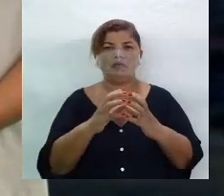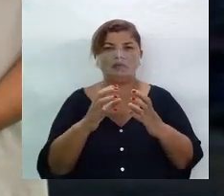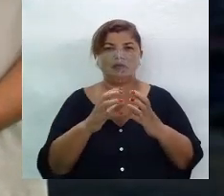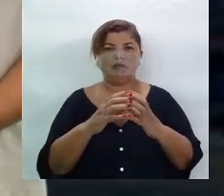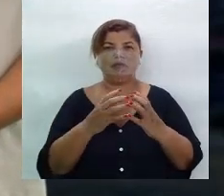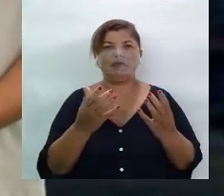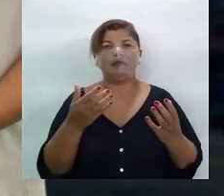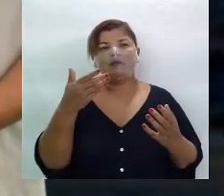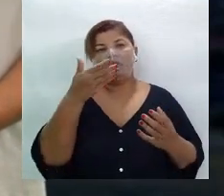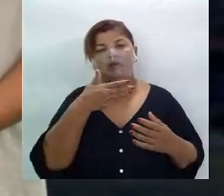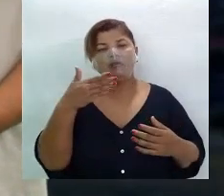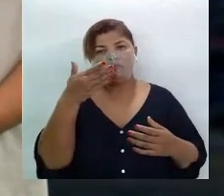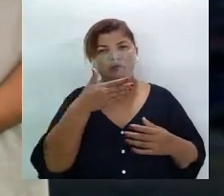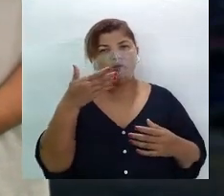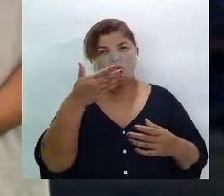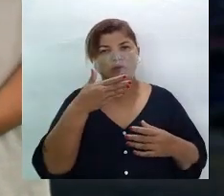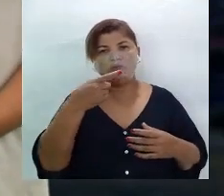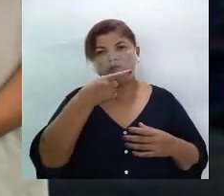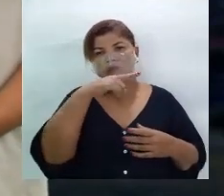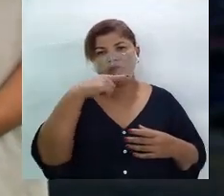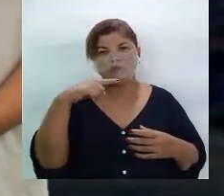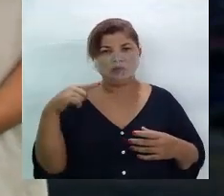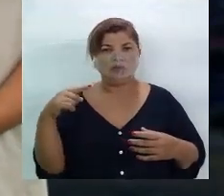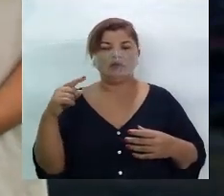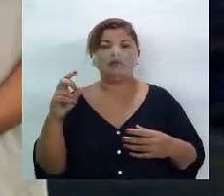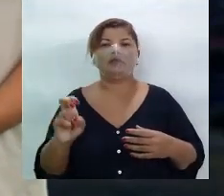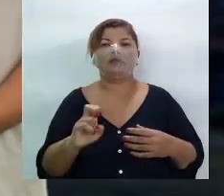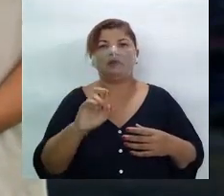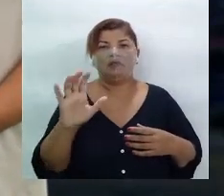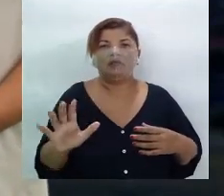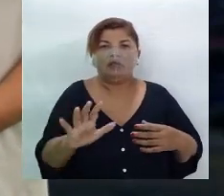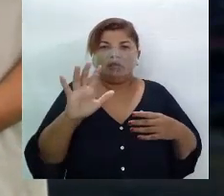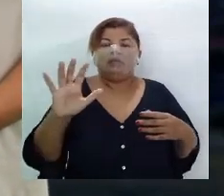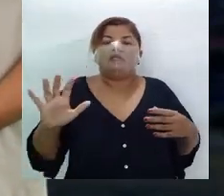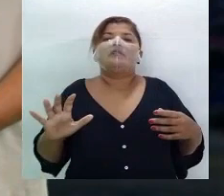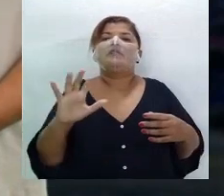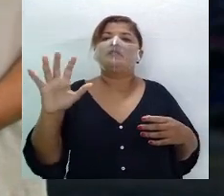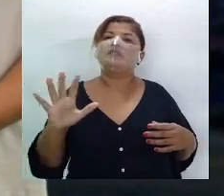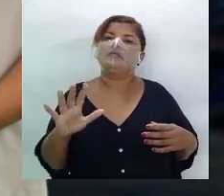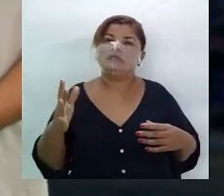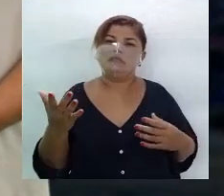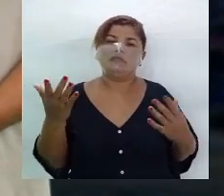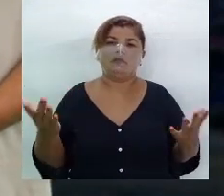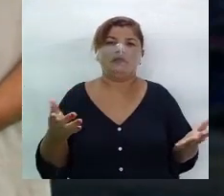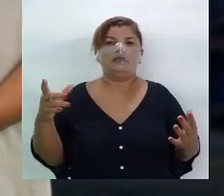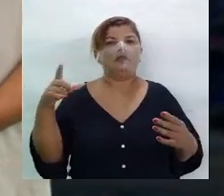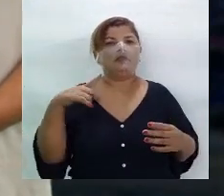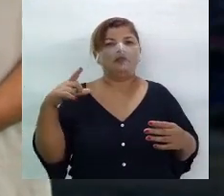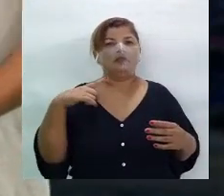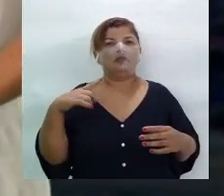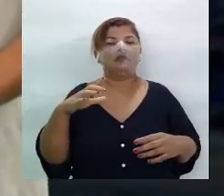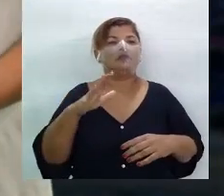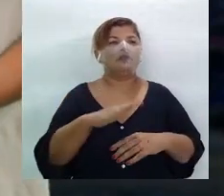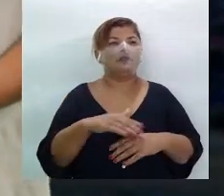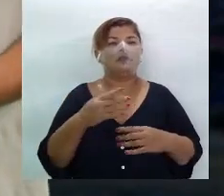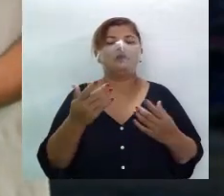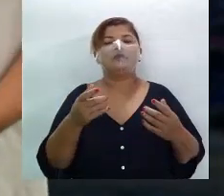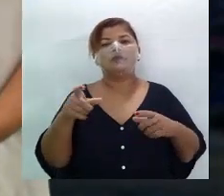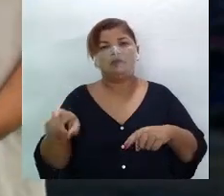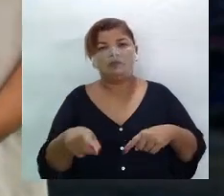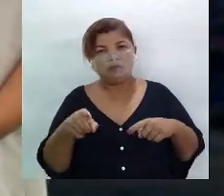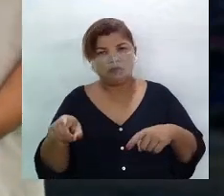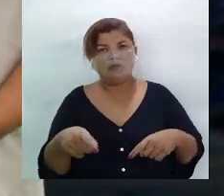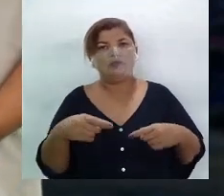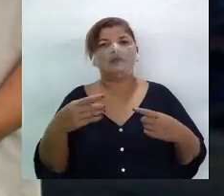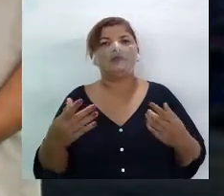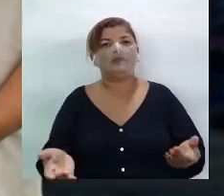a sociedade canavieira. O livro Nordeste. Do Nordeste, Nordeste. Pautada na questão da cultura e